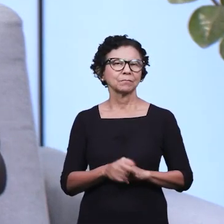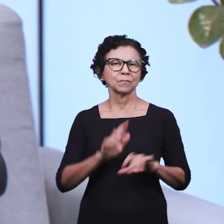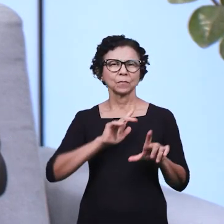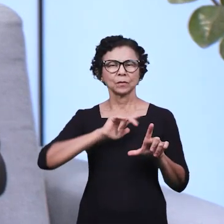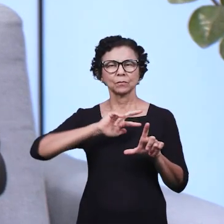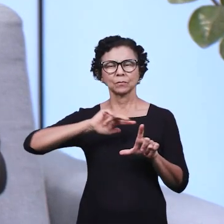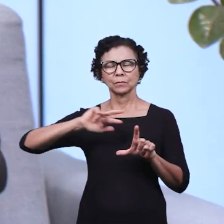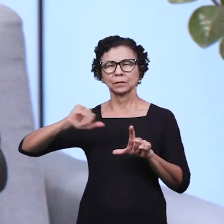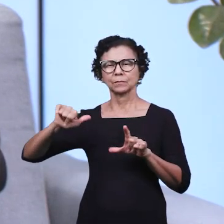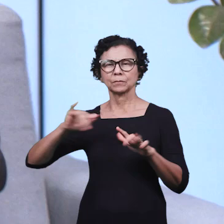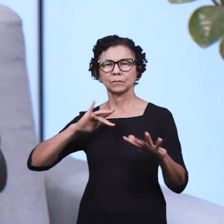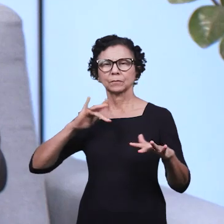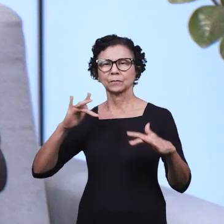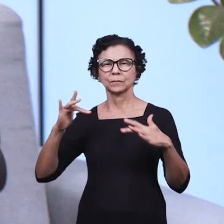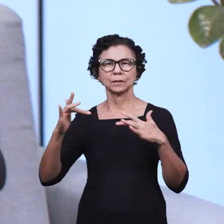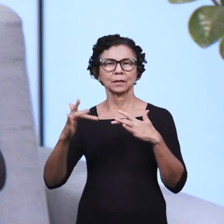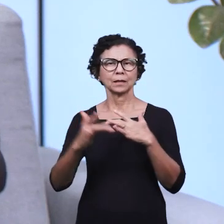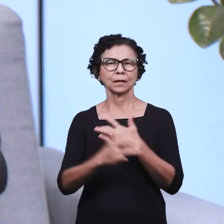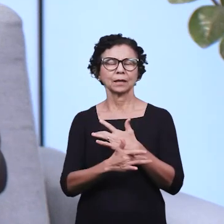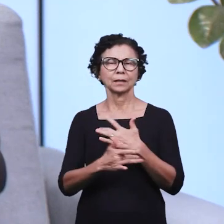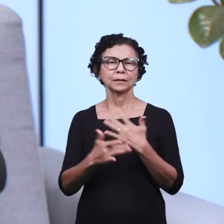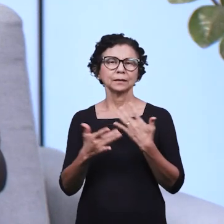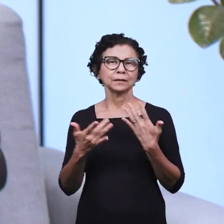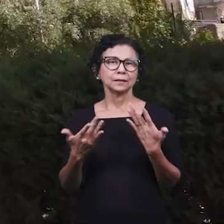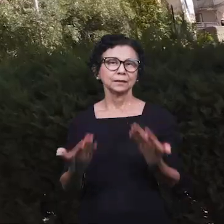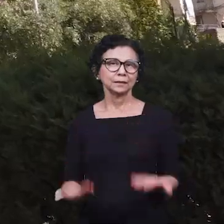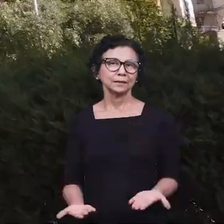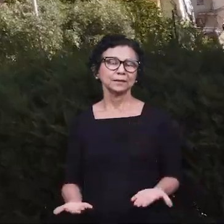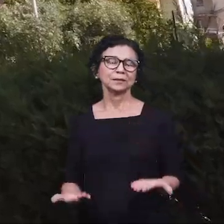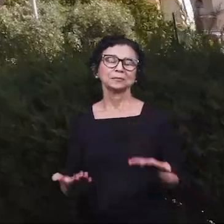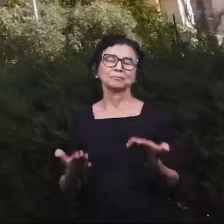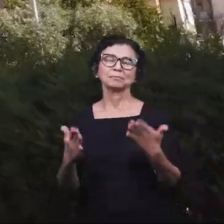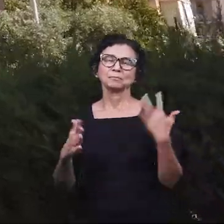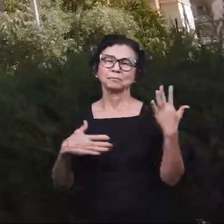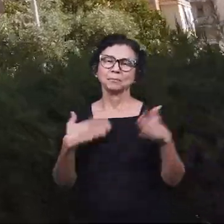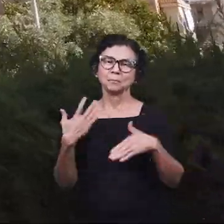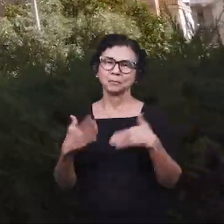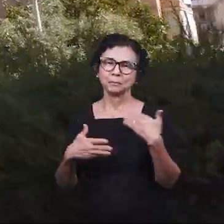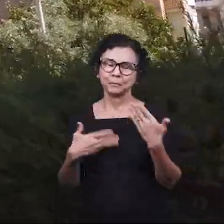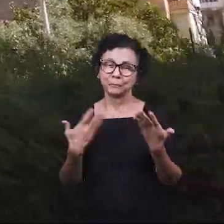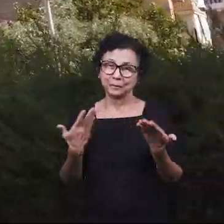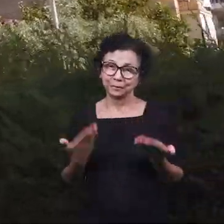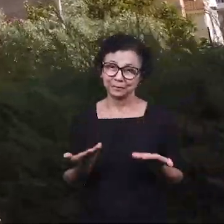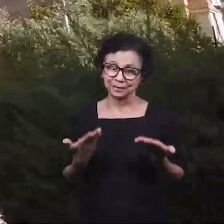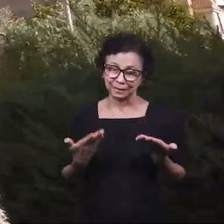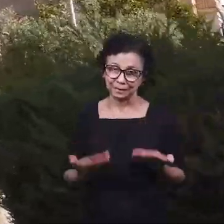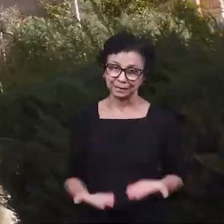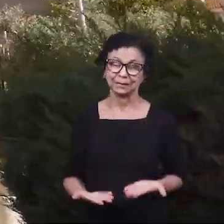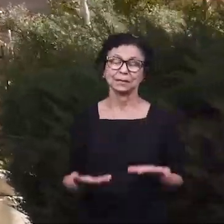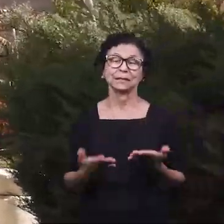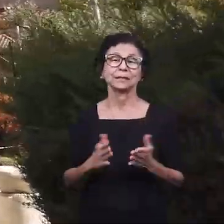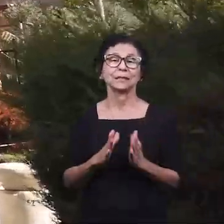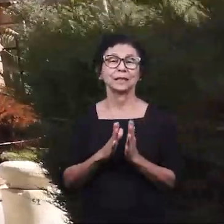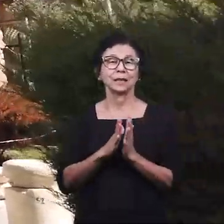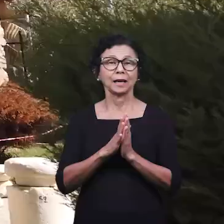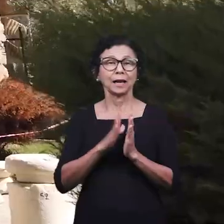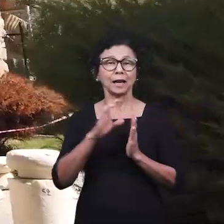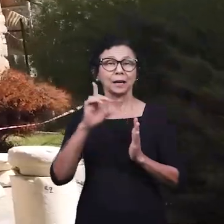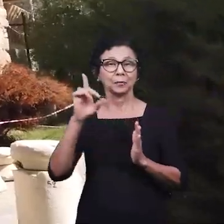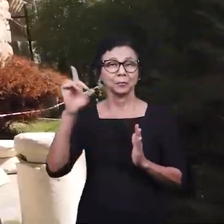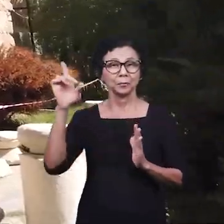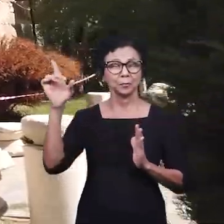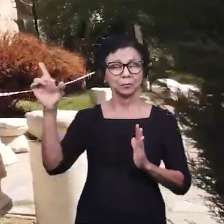de comunicação e que nos dá a alegria de poder transmitir para você aquilo que a Palavra